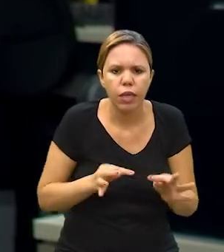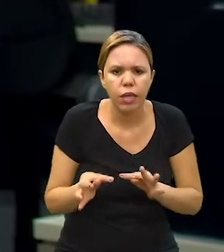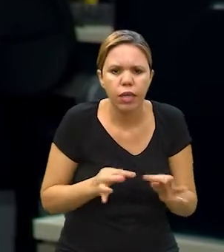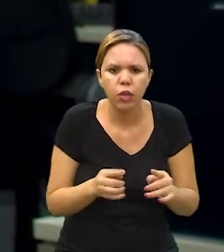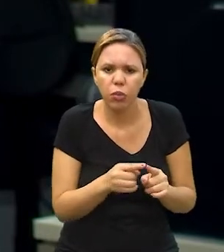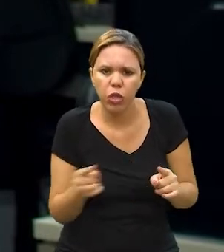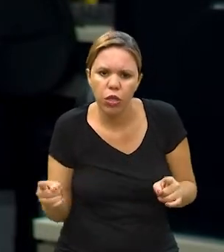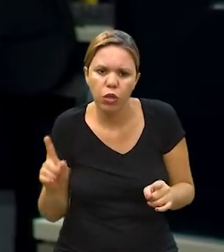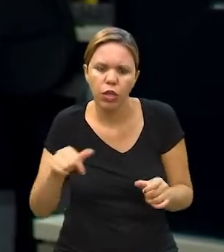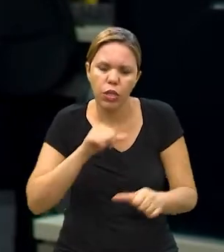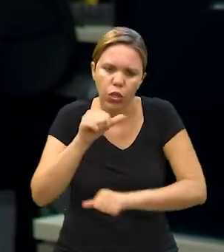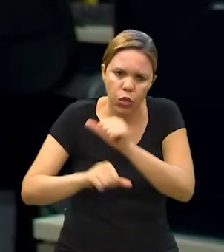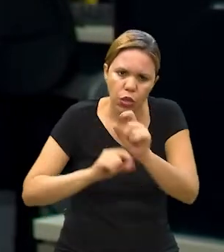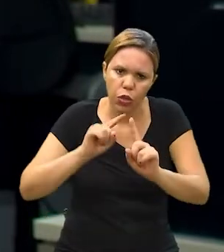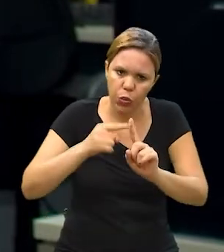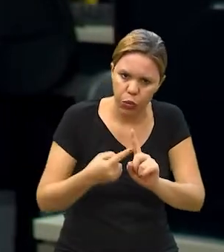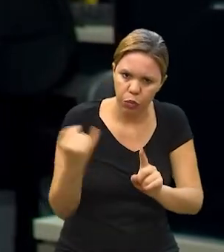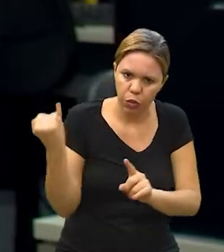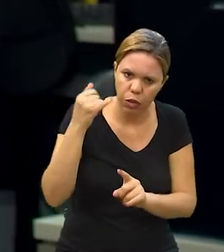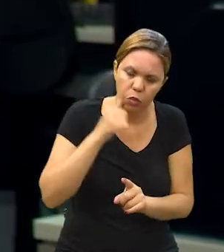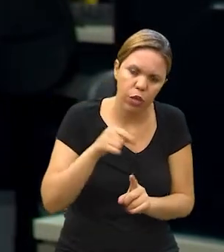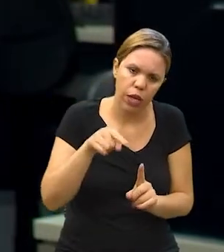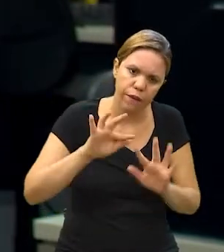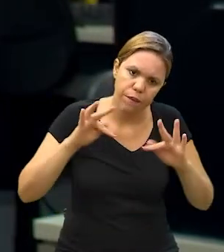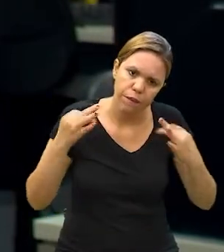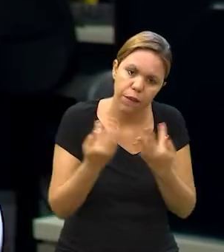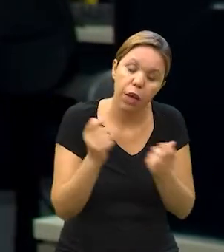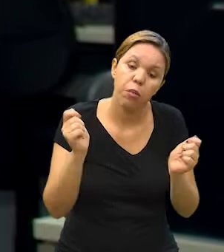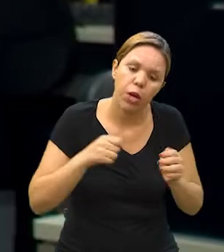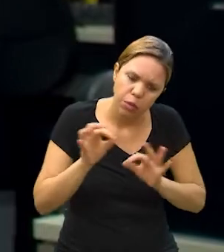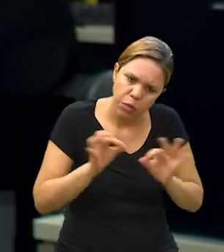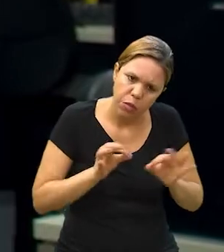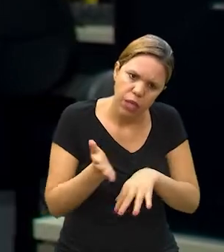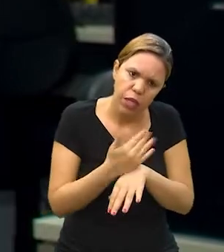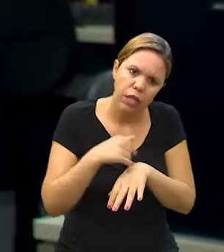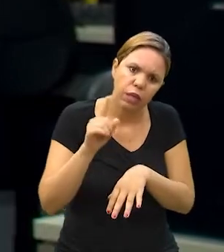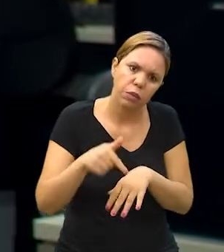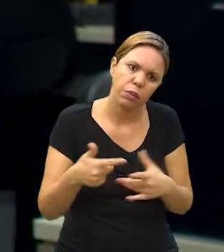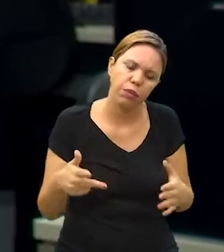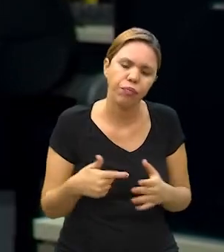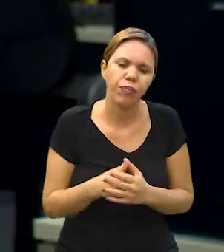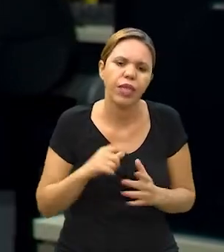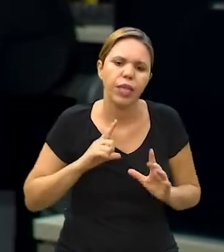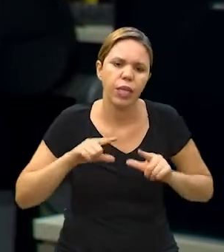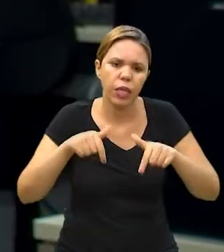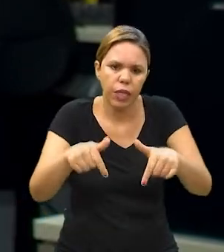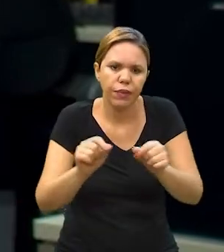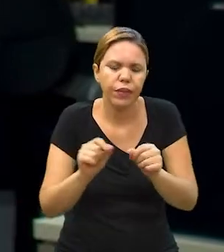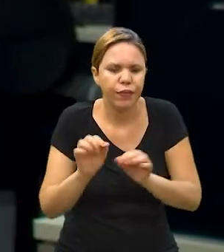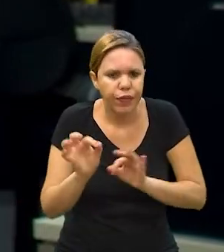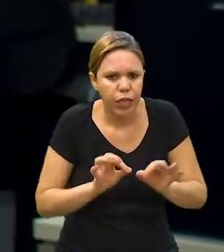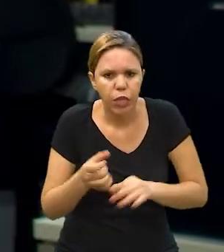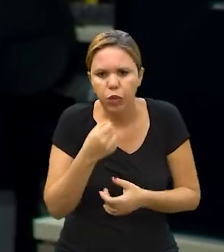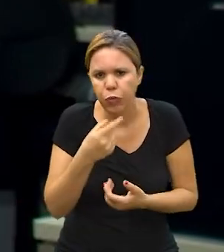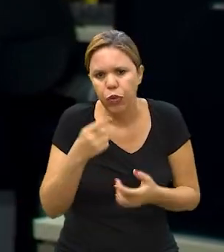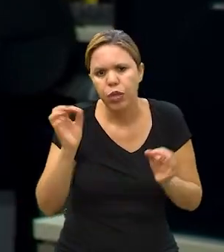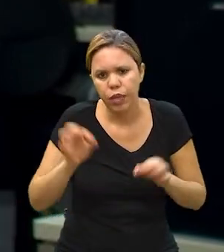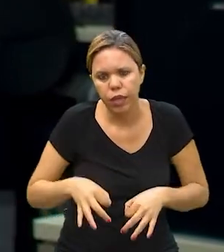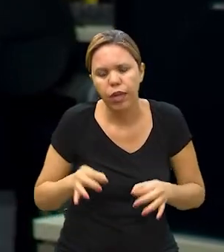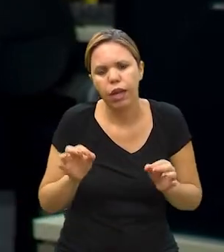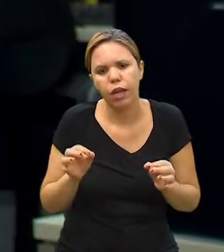qualquer alteração importante na gravidez, a mulher, a família pode se preparar para aquilo, às vezes há intervenções que podem ser feitas, medicamentos que podem